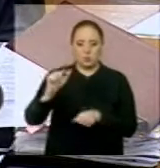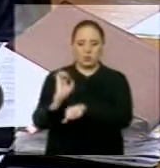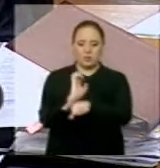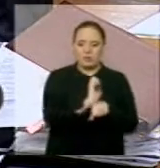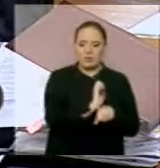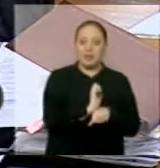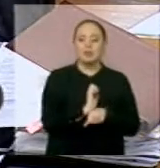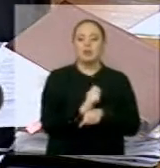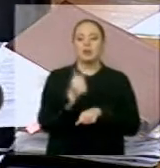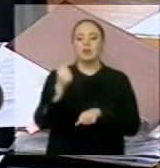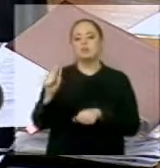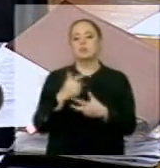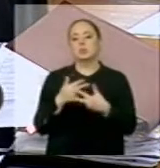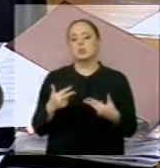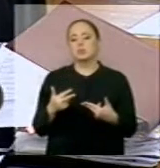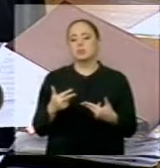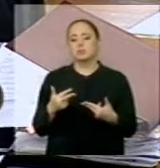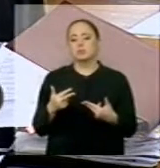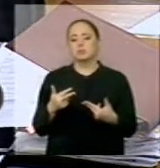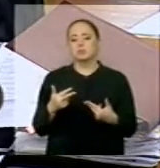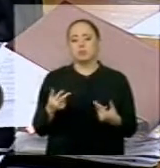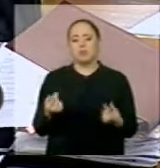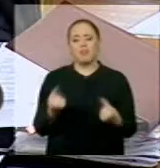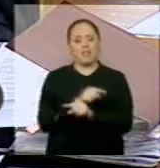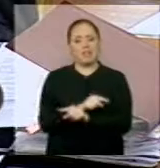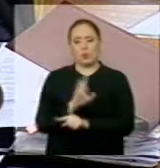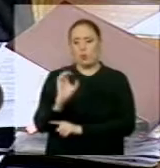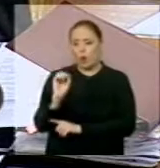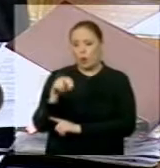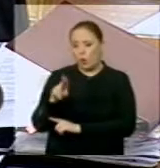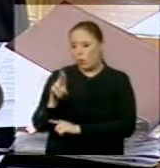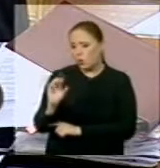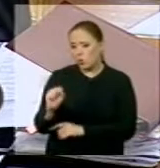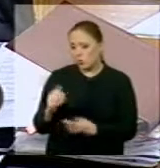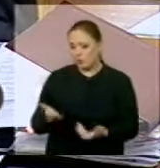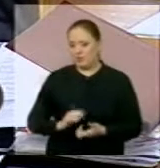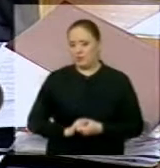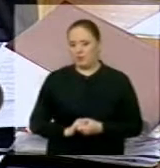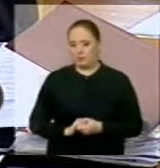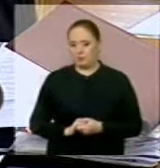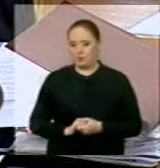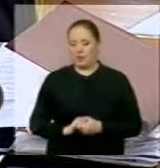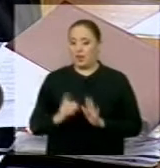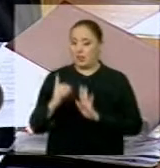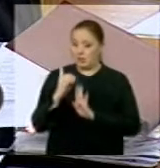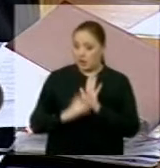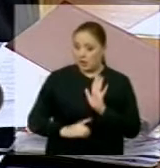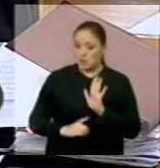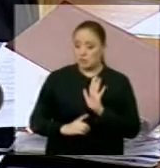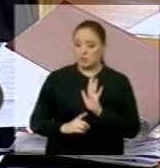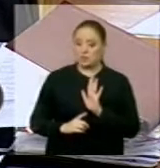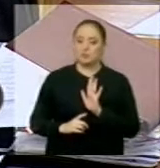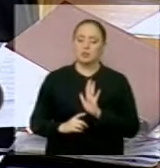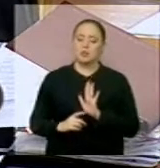em outras questões, inverteu o ônus. Ou seja, a declaração, e aqui